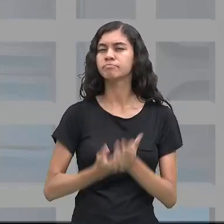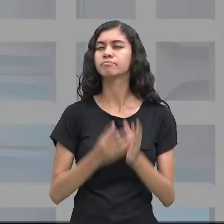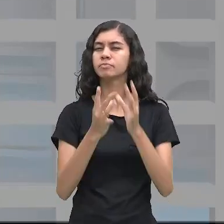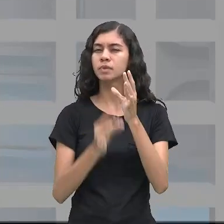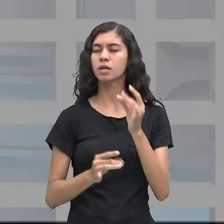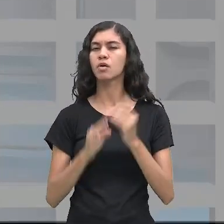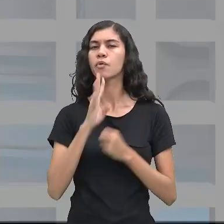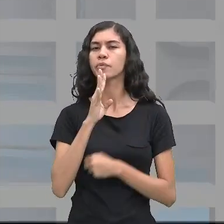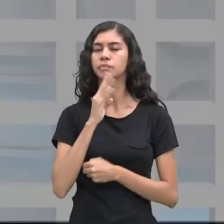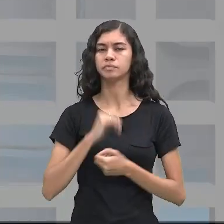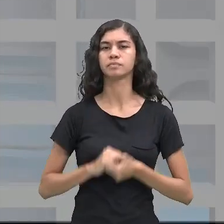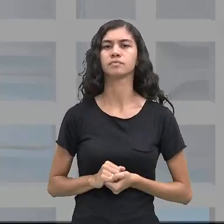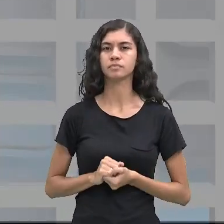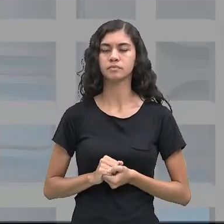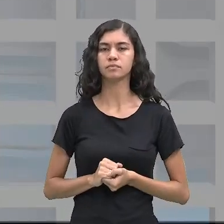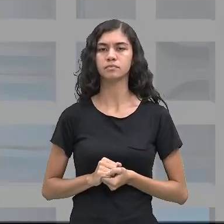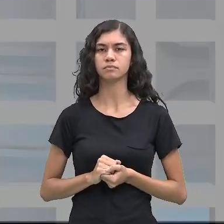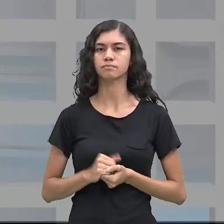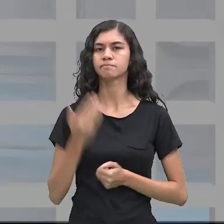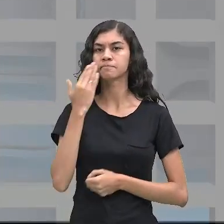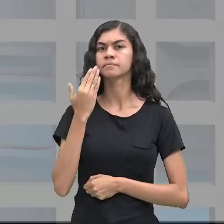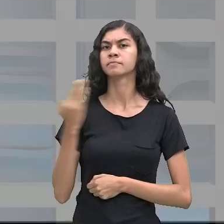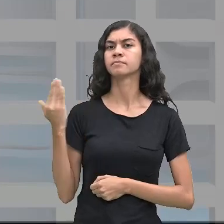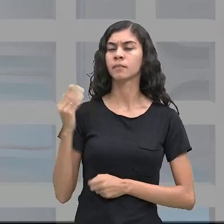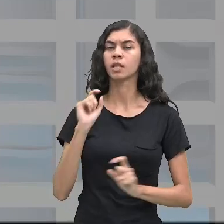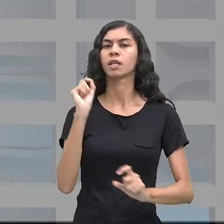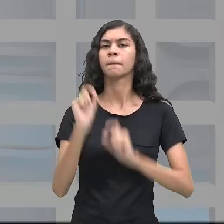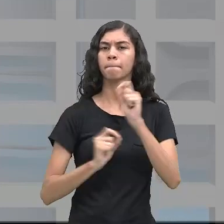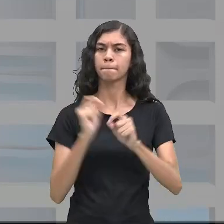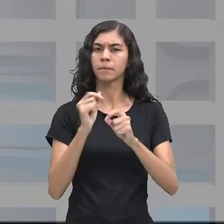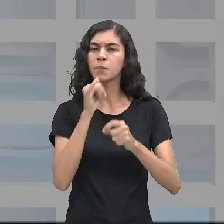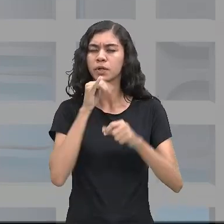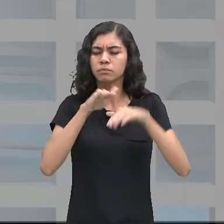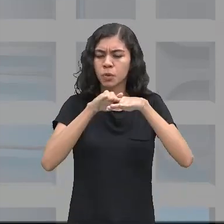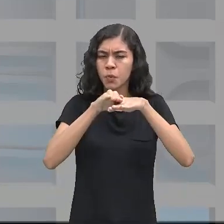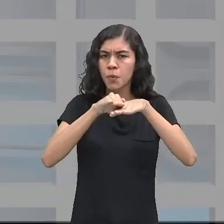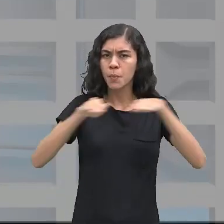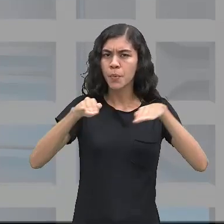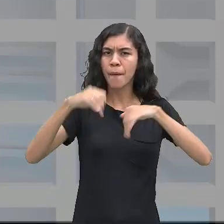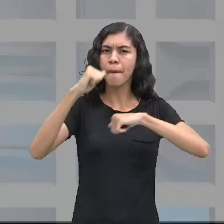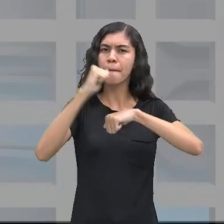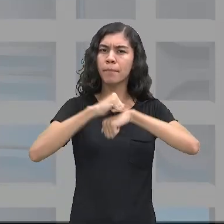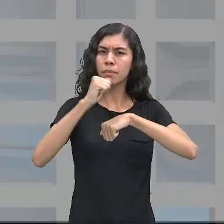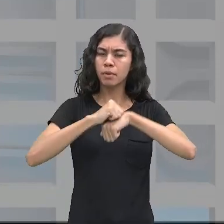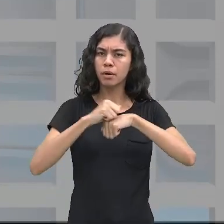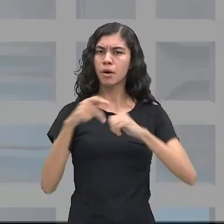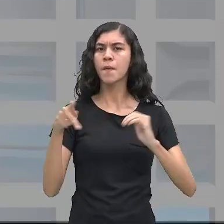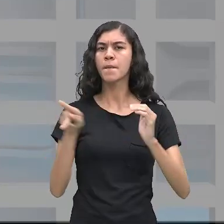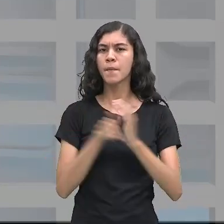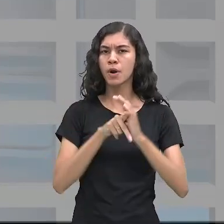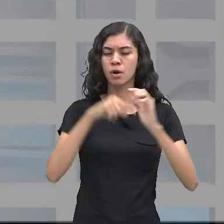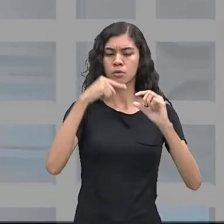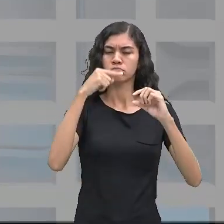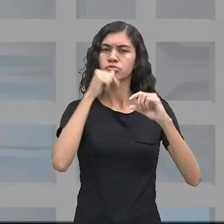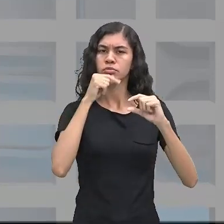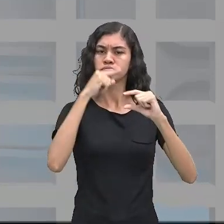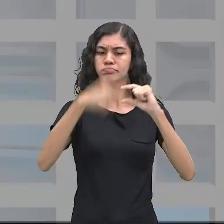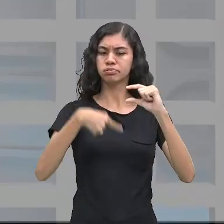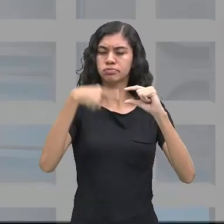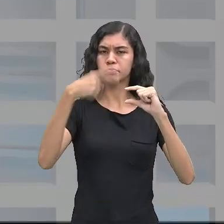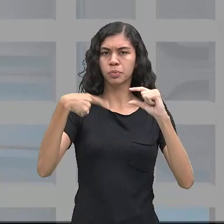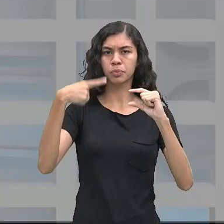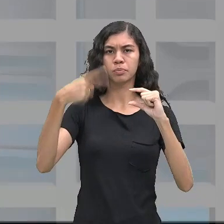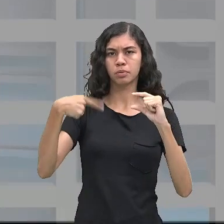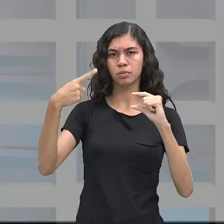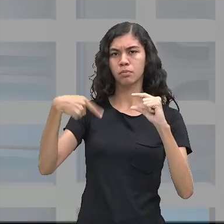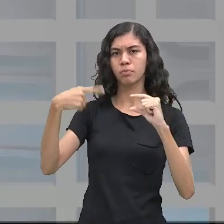da pilha. Um eletrodo nada mais é do que uma superfície sólida condutora dos elétrons, né? Então é por ela que os